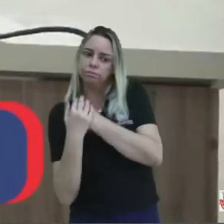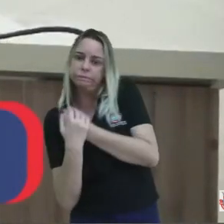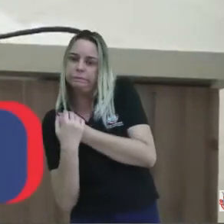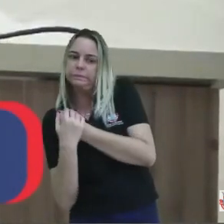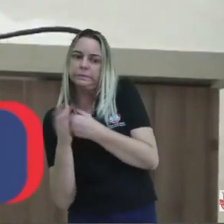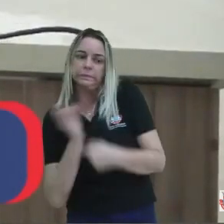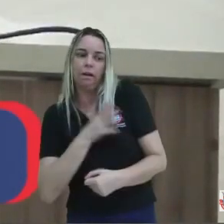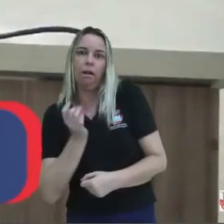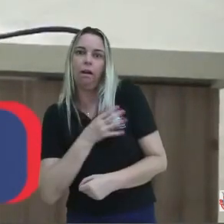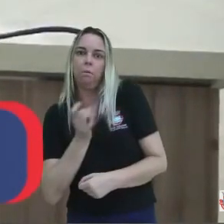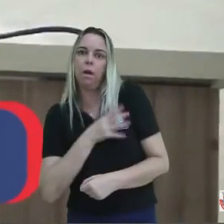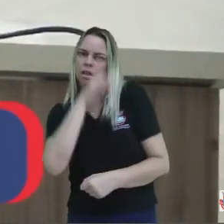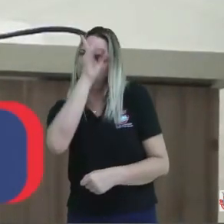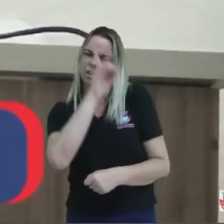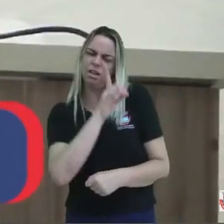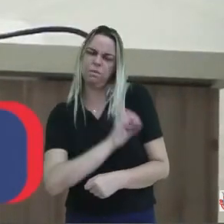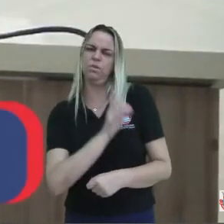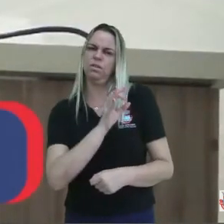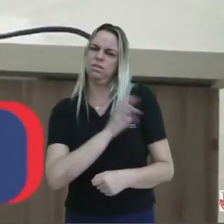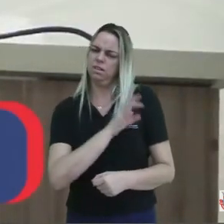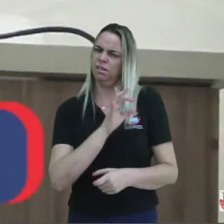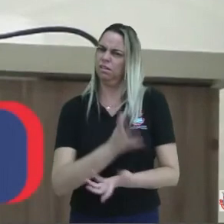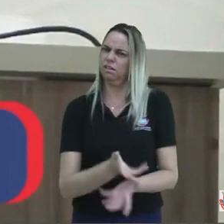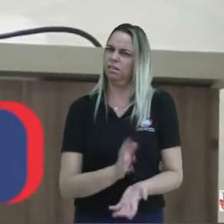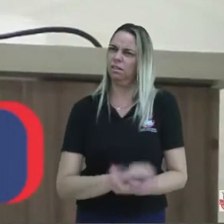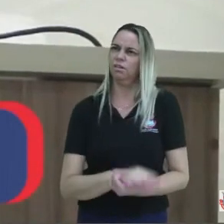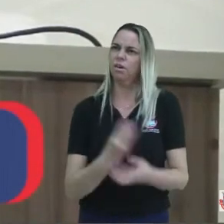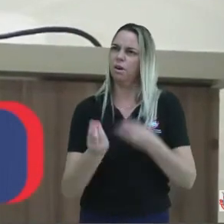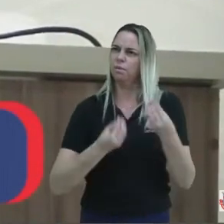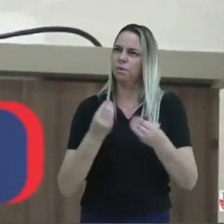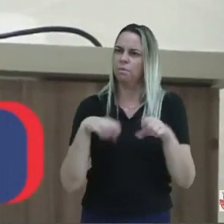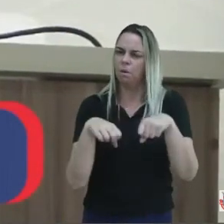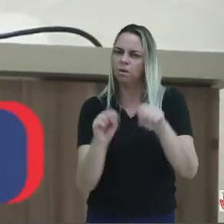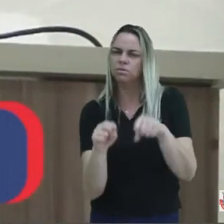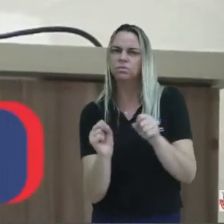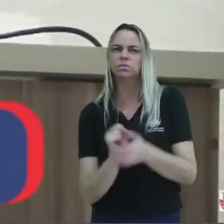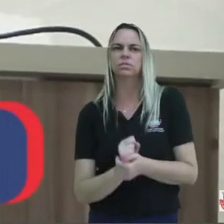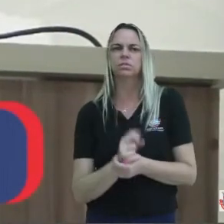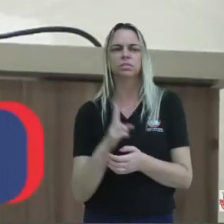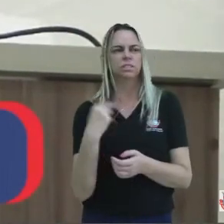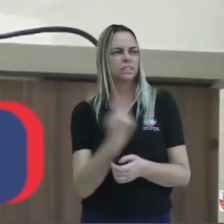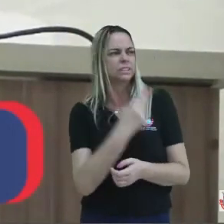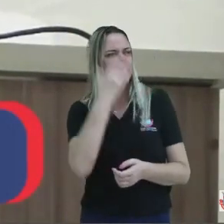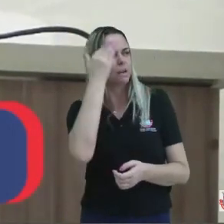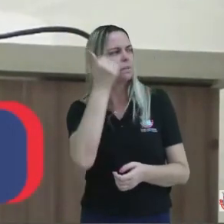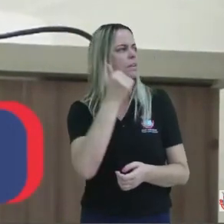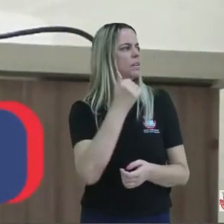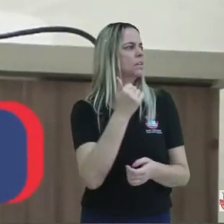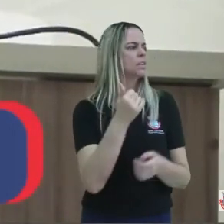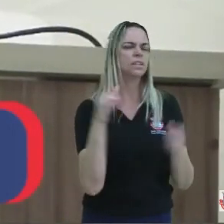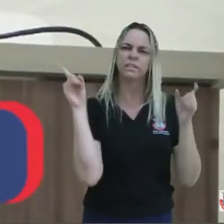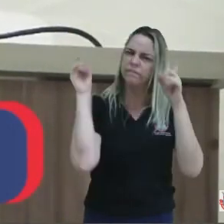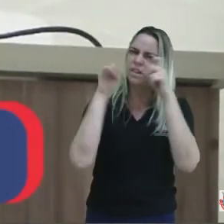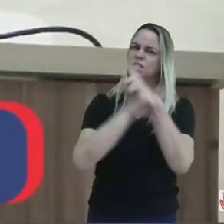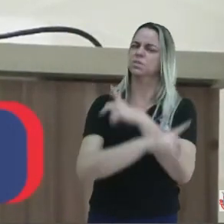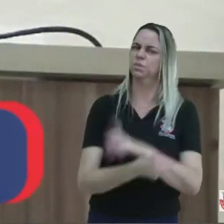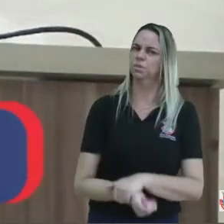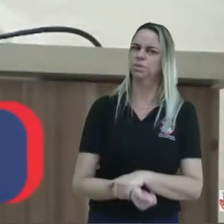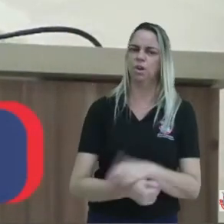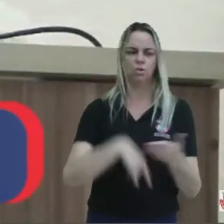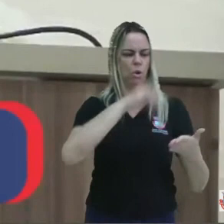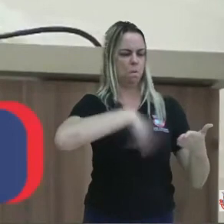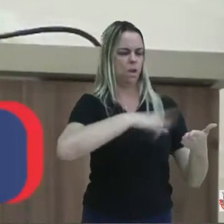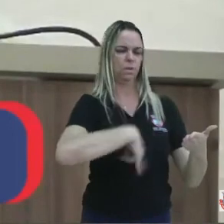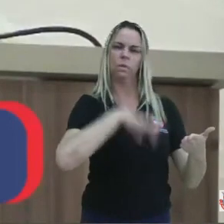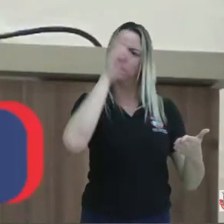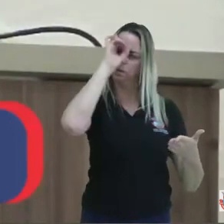na avenida aqui, de frente à casa de José de Almeida, outra fazendo blitz de frente a Mirim. Aí veja só que situação. Aí